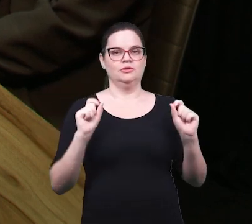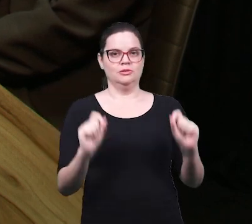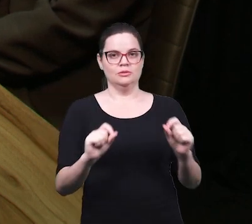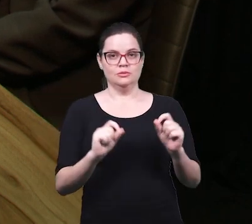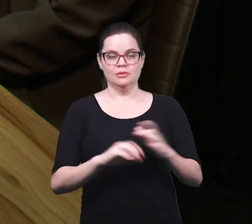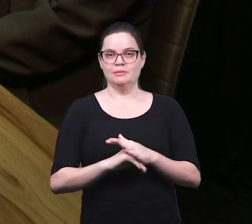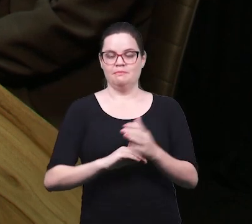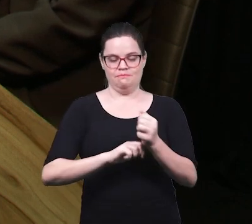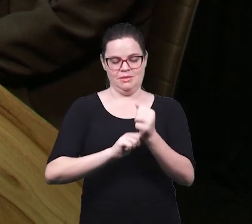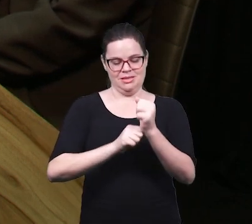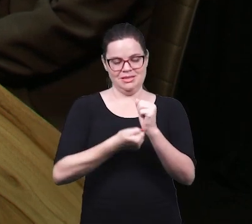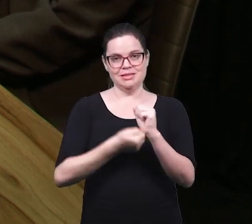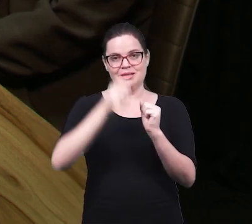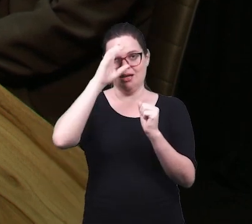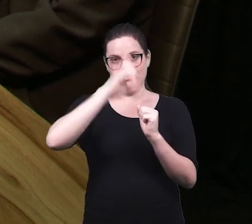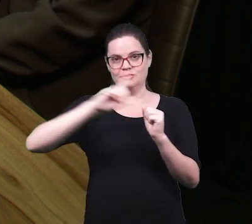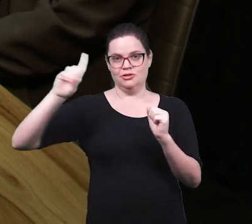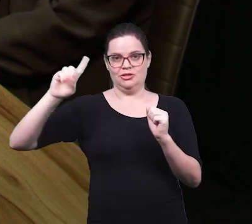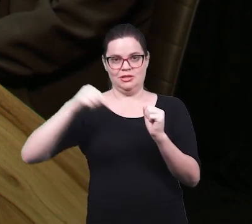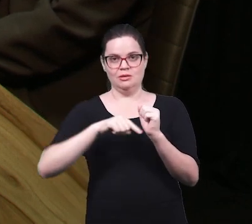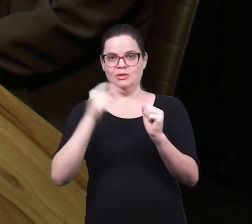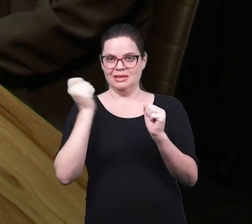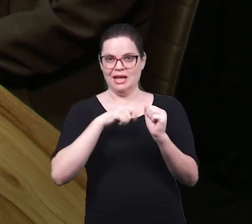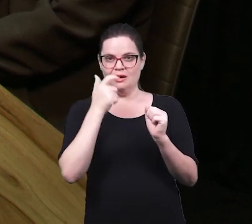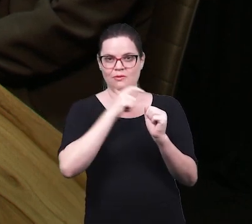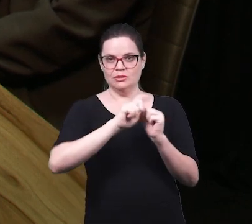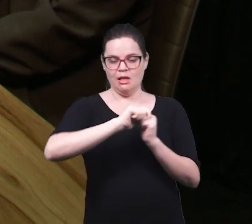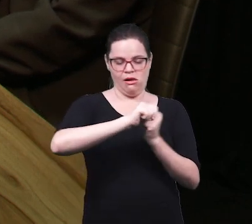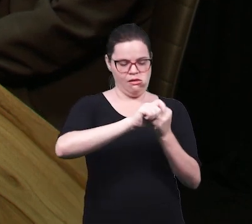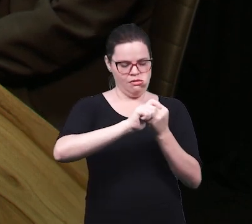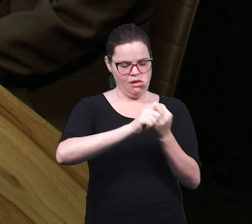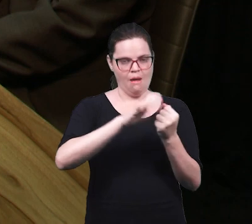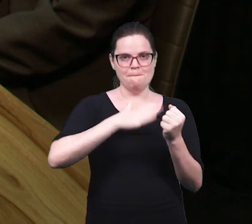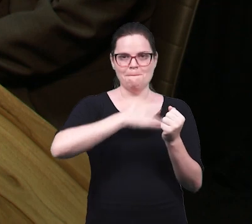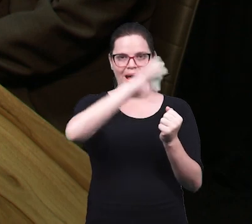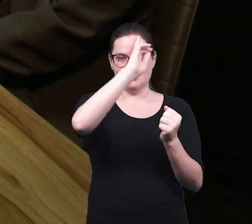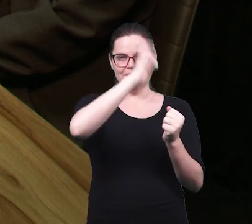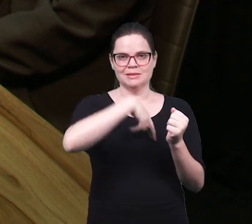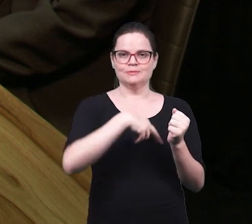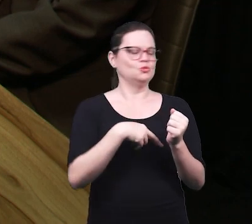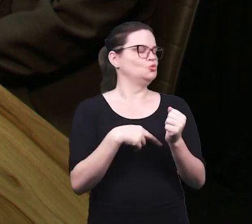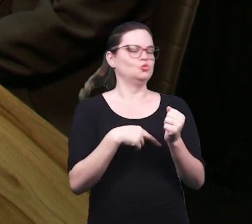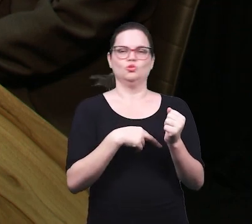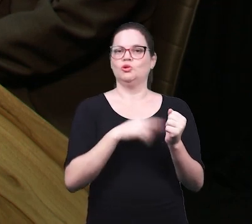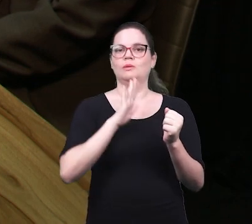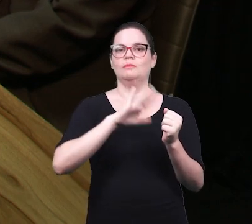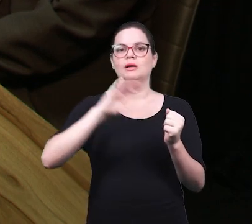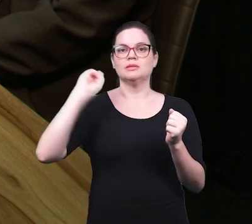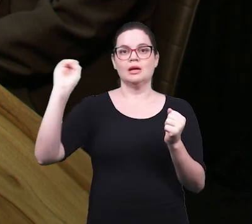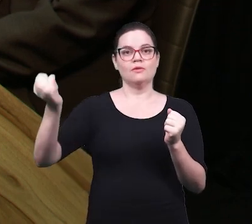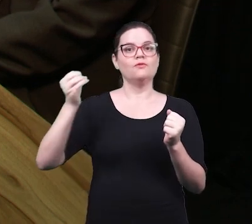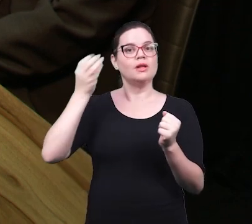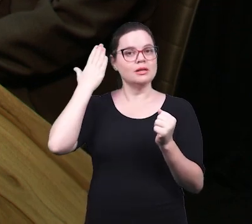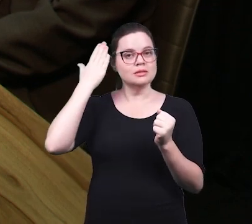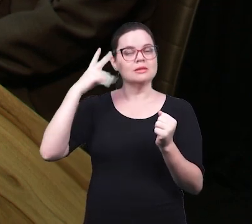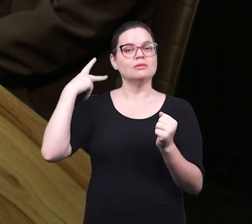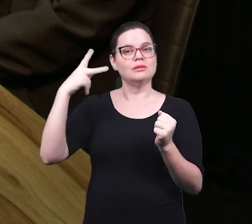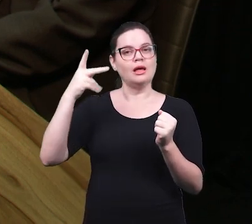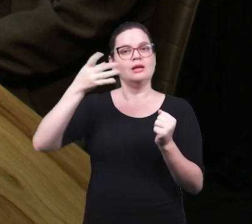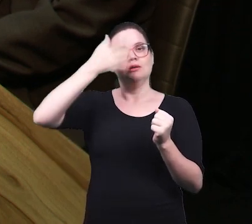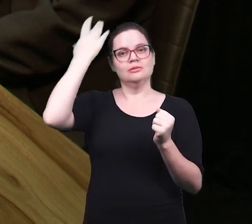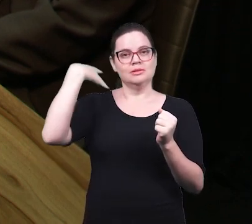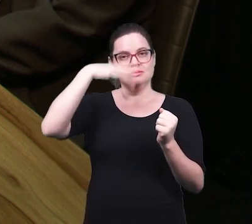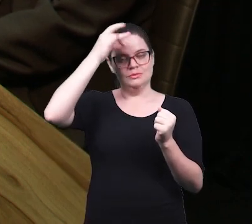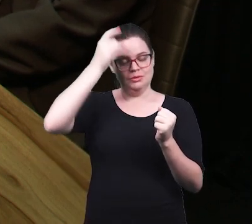os mistérios de Deus, eles não são revelados pela razão do homem, né? Mas pela revelação do Espírito